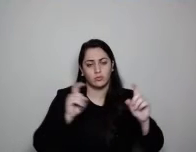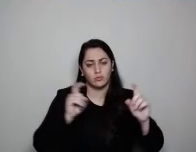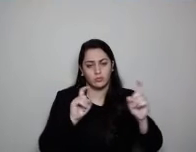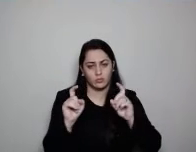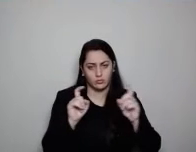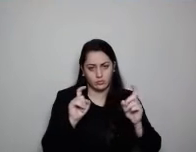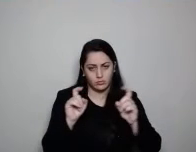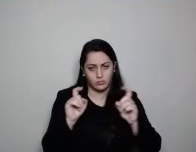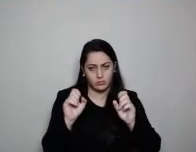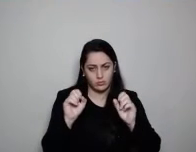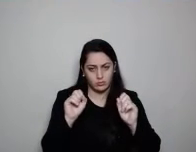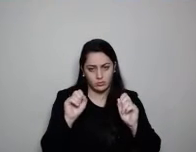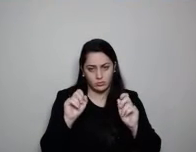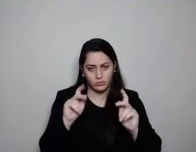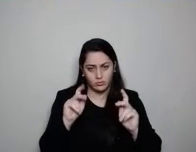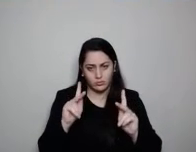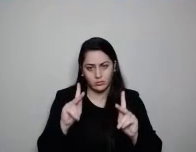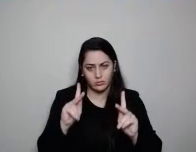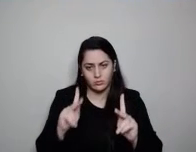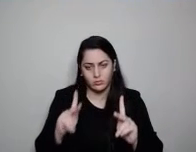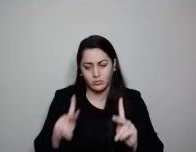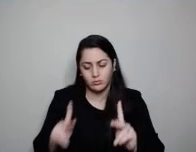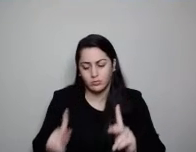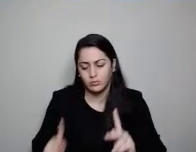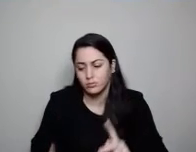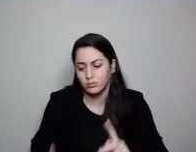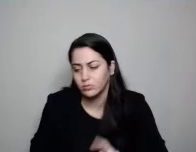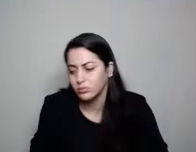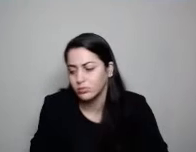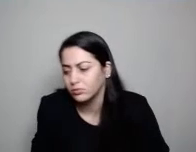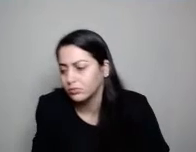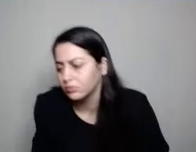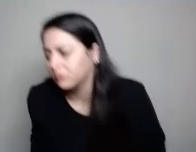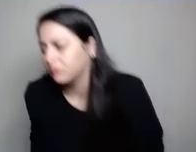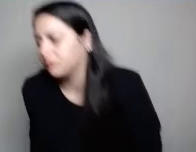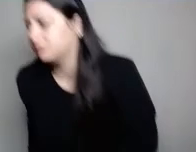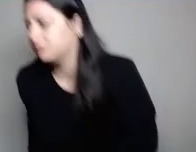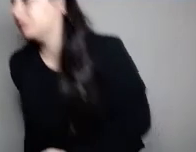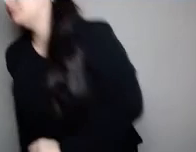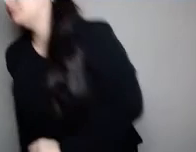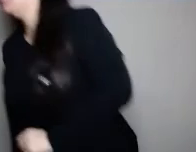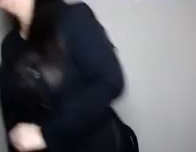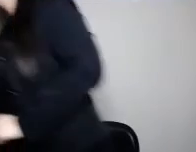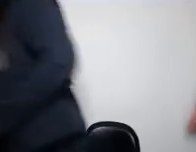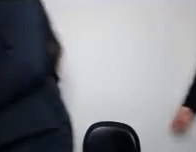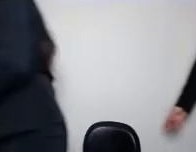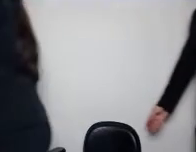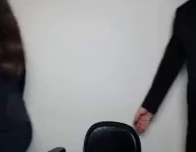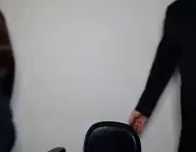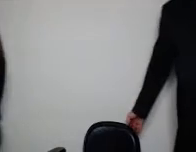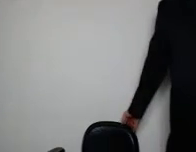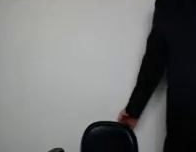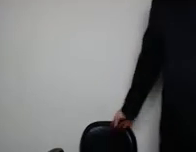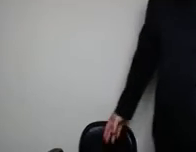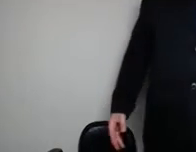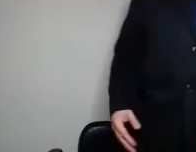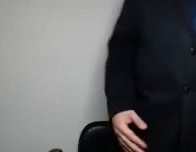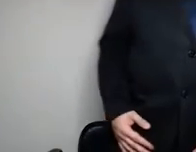julgar também, não, né? 200. Sim. Doutor Cornélio, bom dia. Doutor Zeneide pediu visto, já falei,